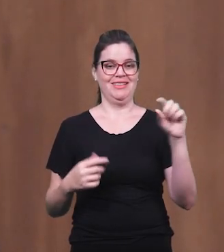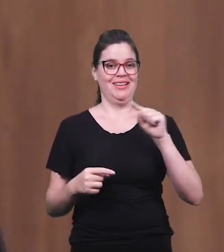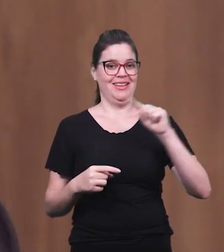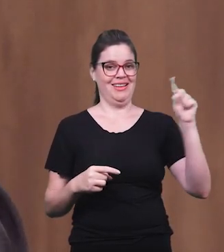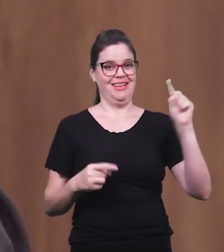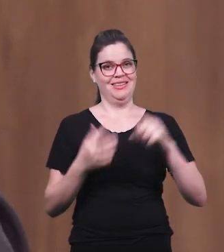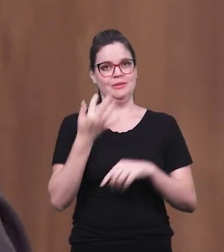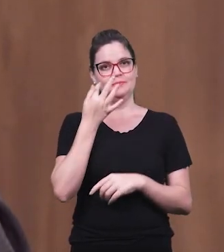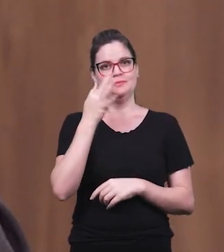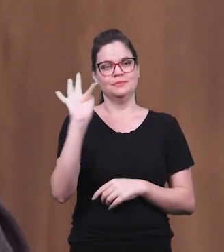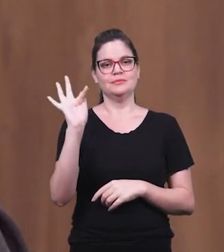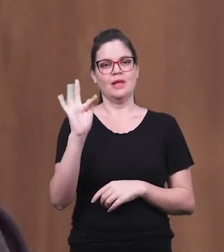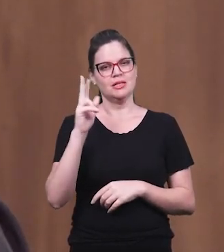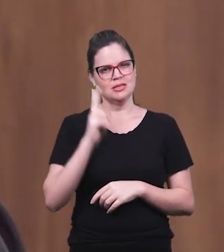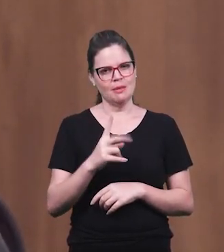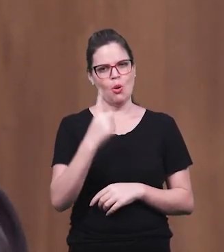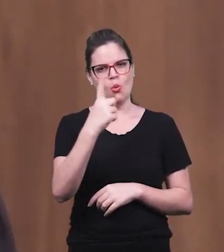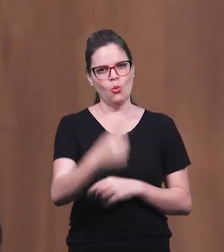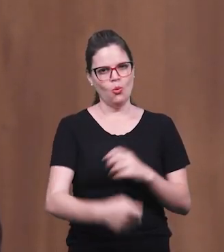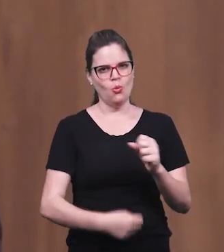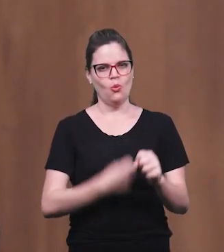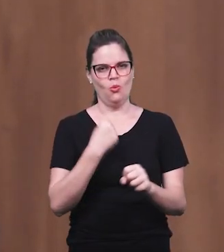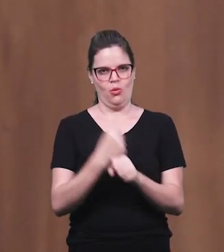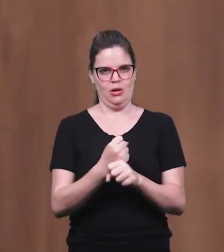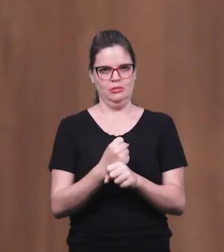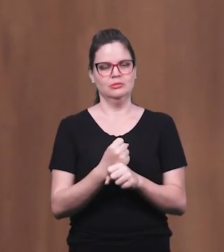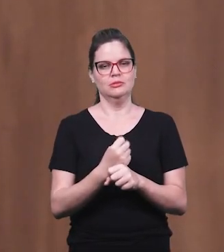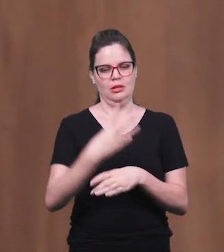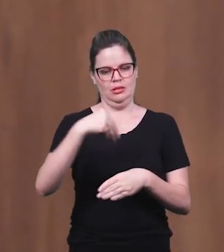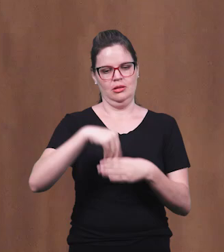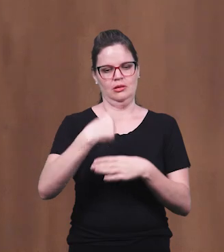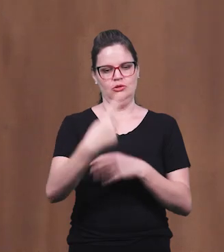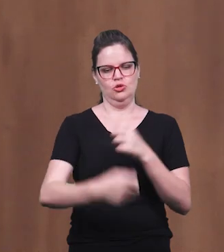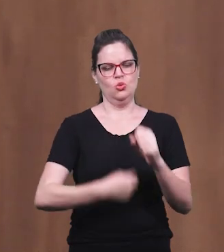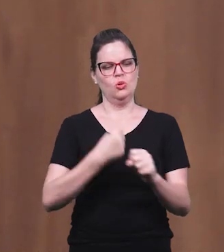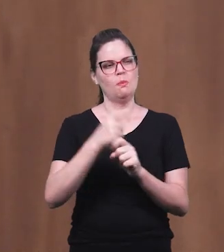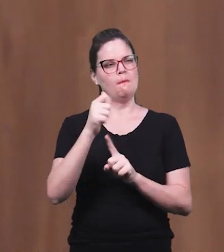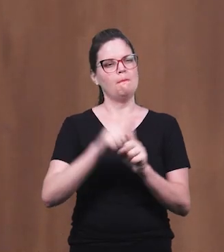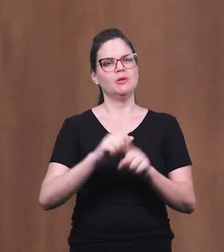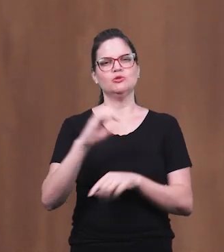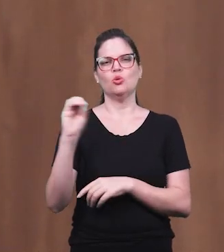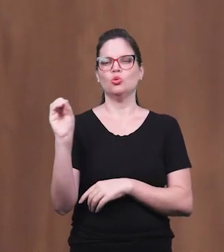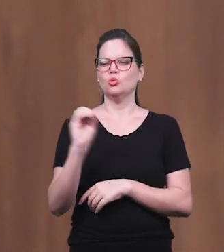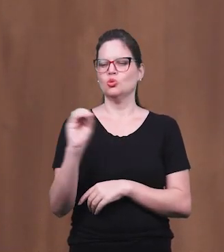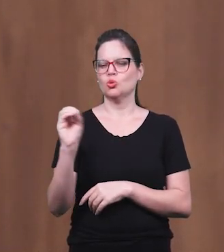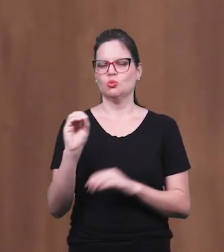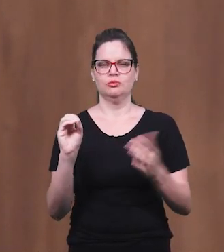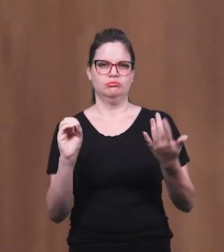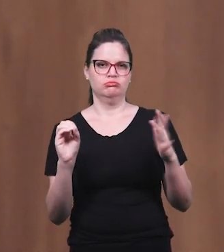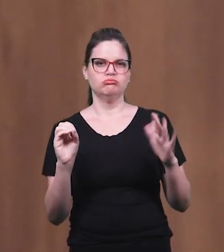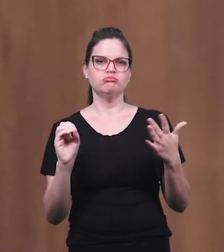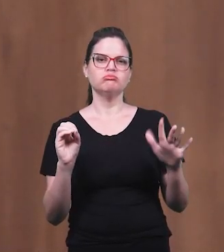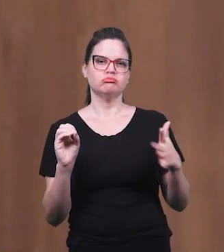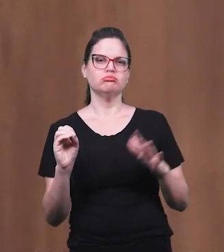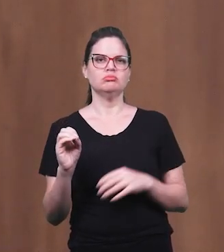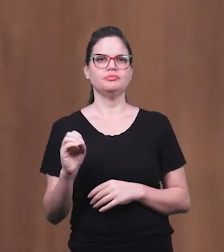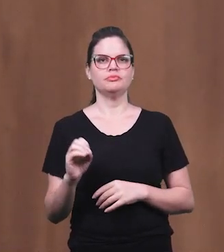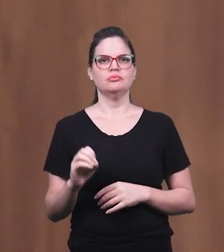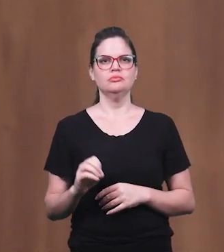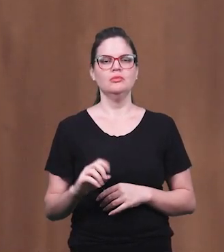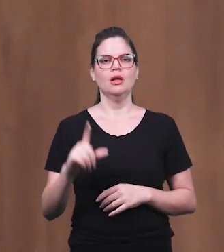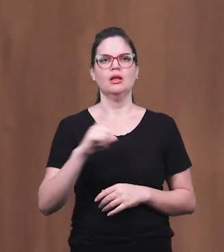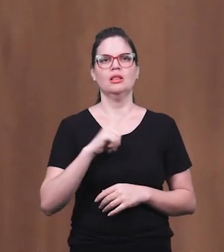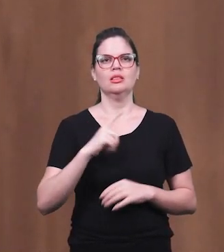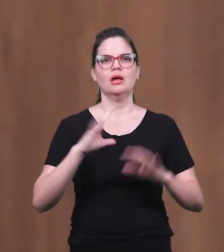França, anualmente, né, meados de outubro, mais ou menos, então, nós temos algo que se chama